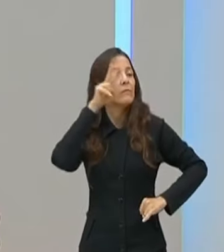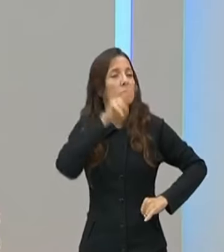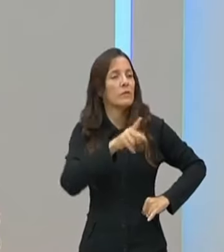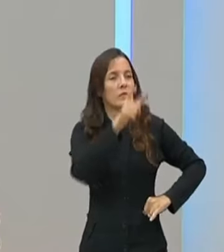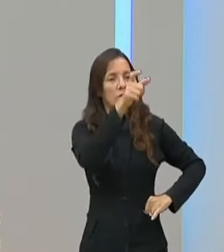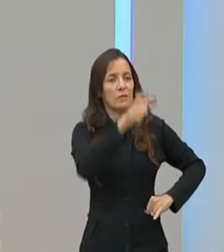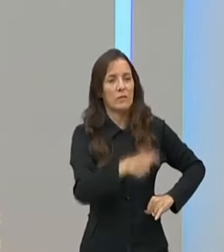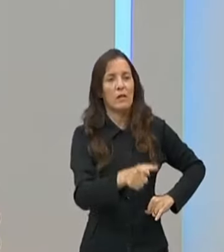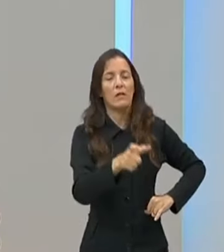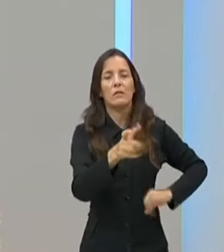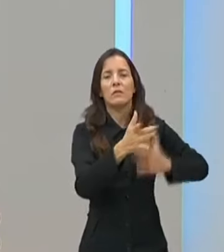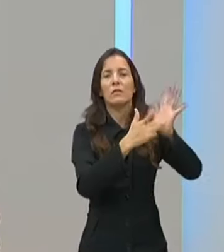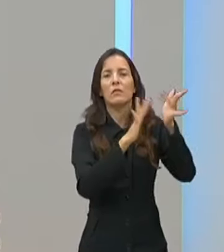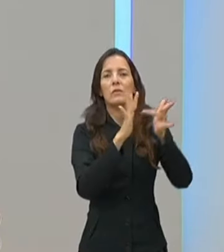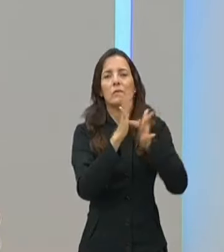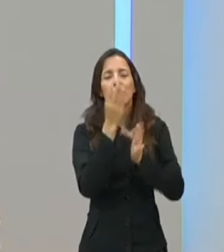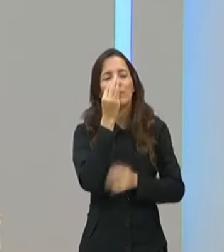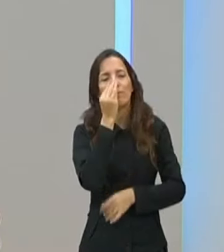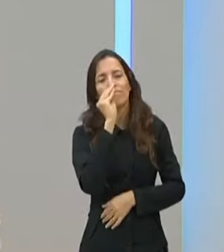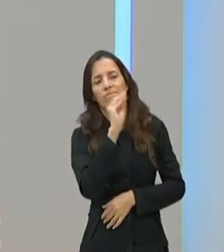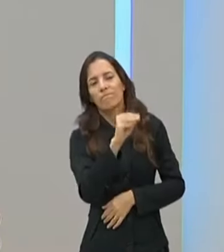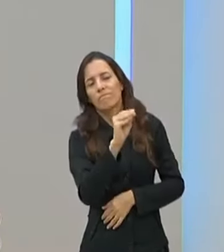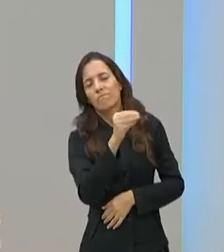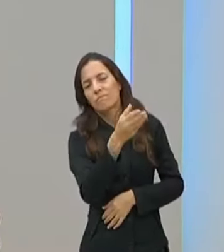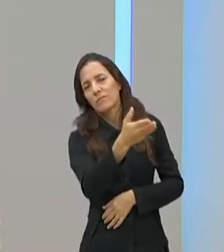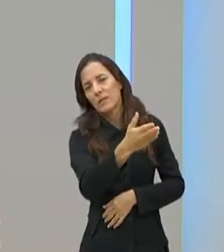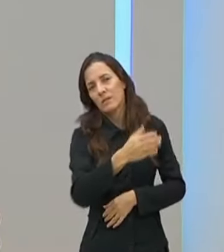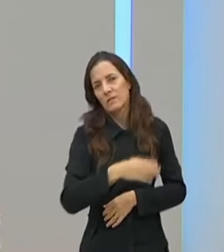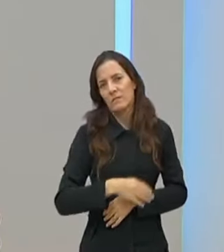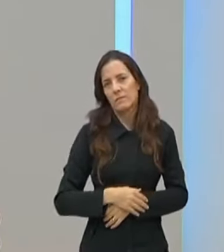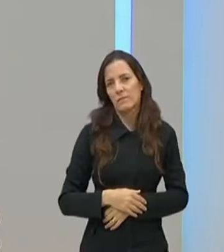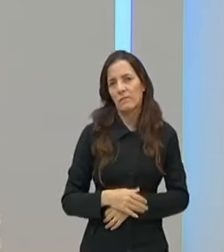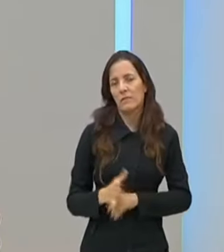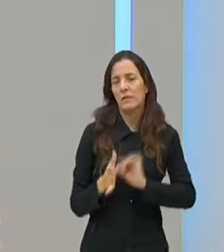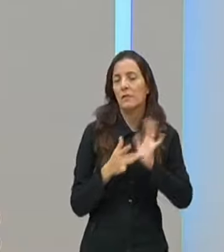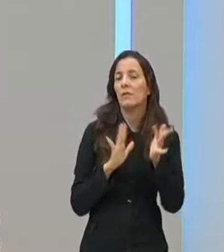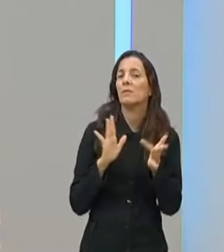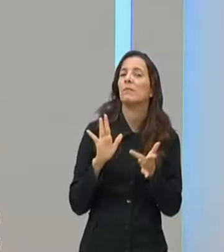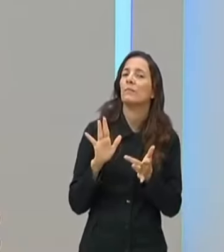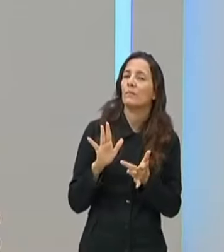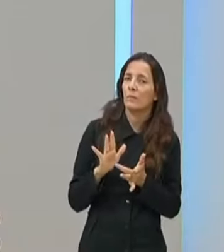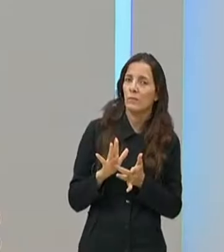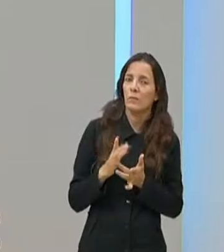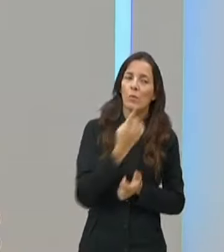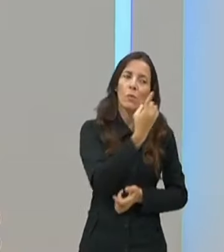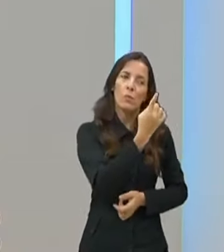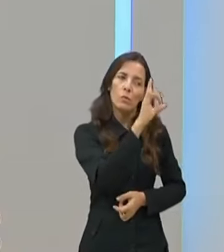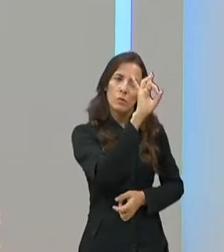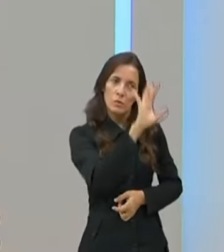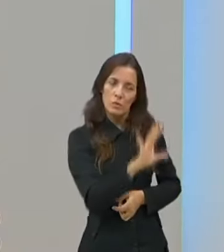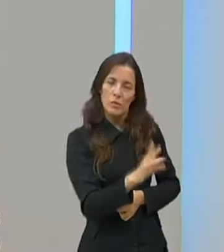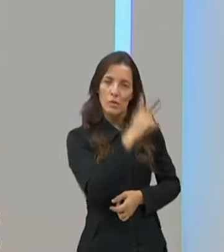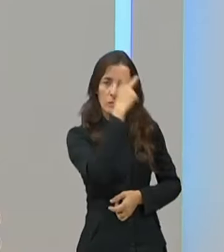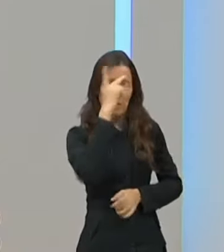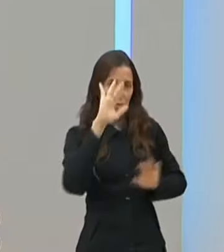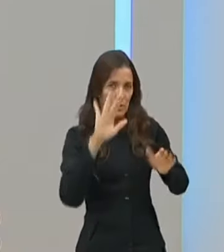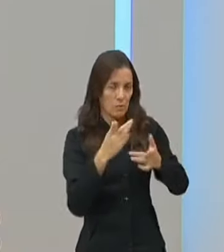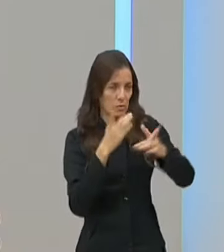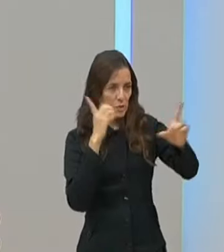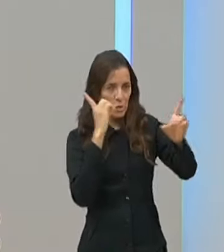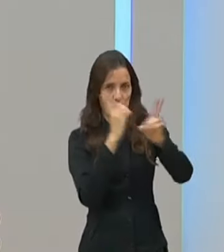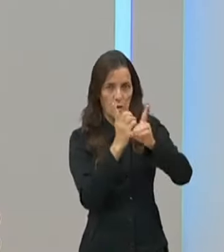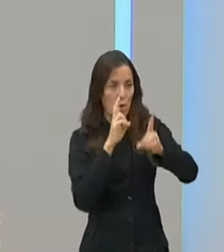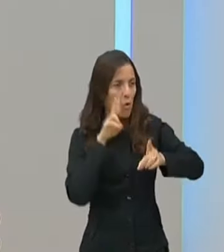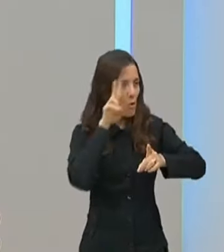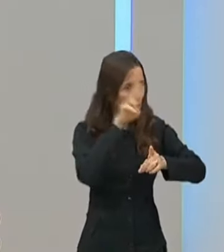homem de dores, experimentado nos trabalhos, e como um de quem os homens escondiam o rosto, não queria nem